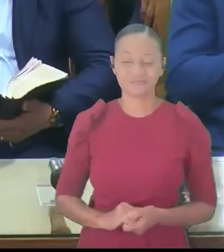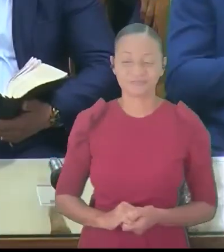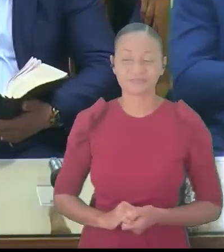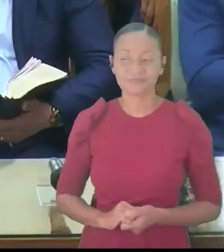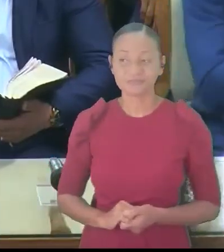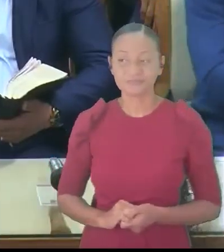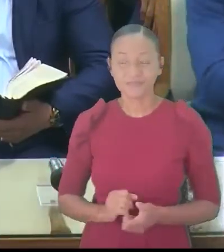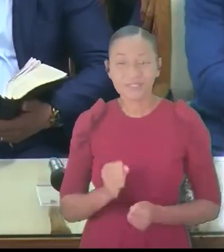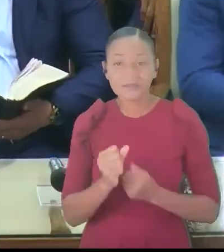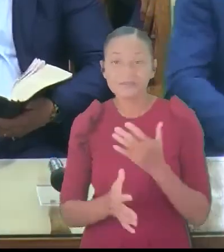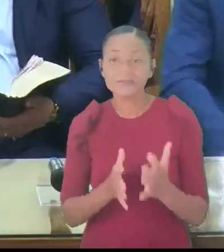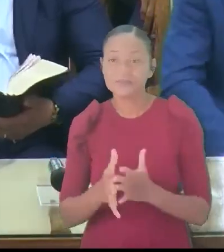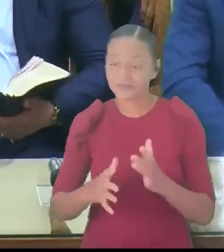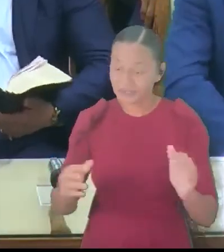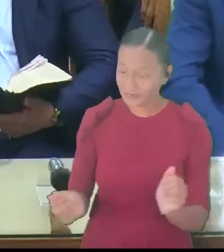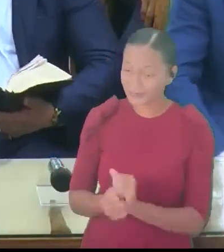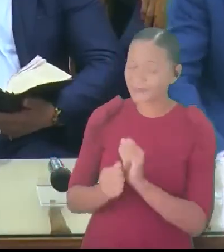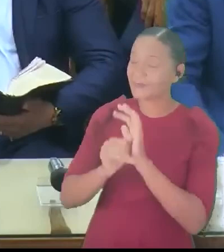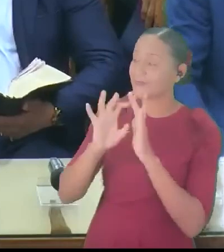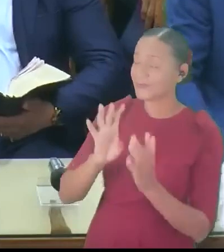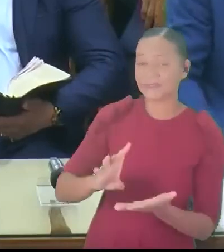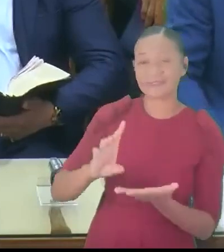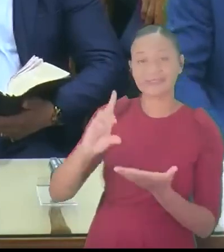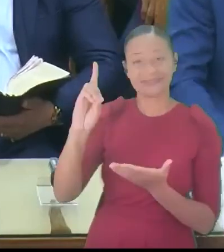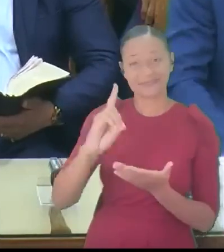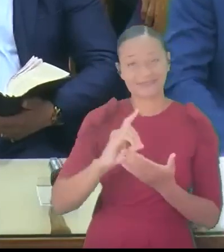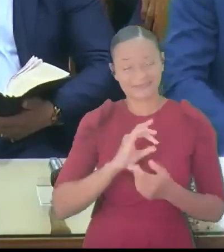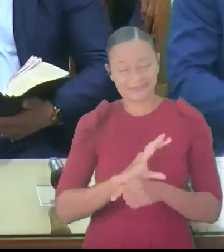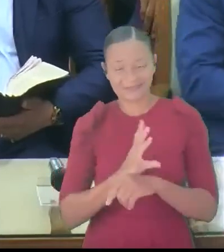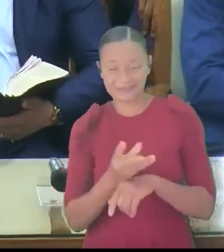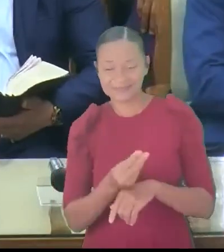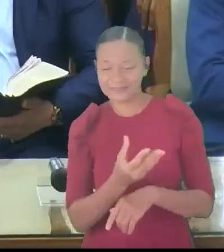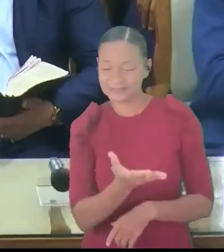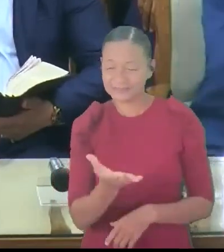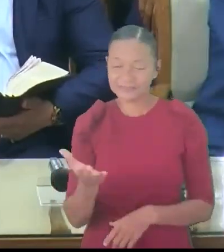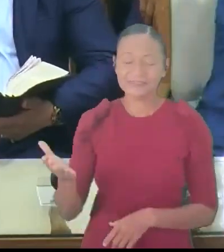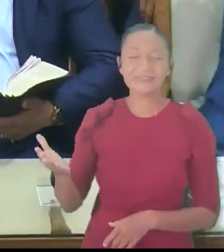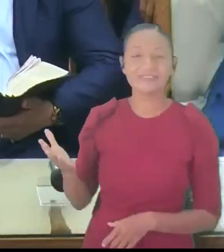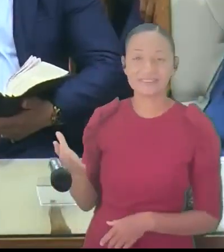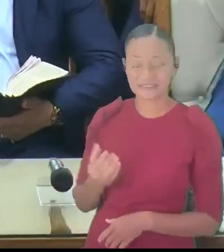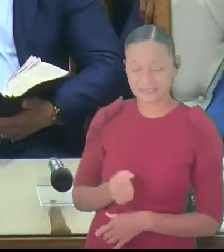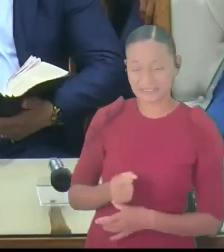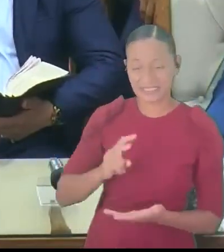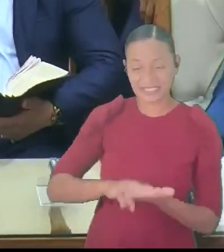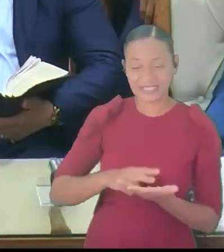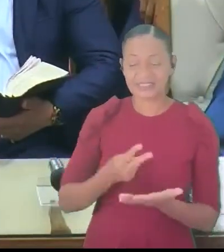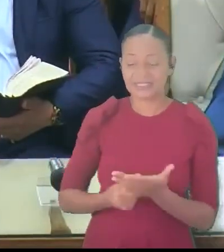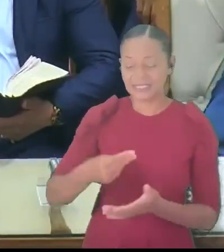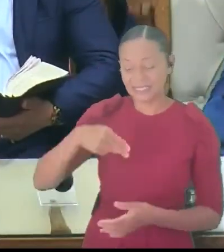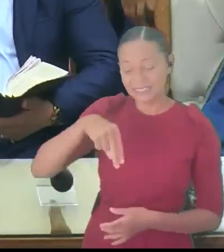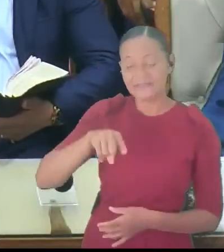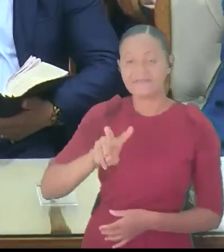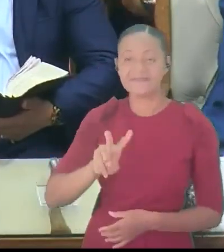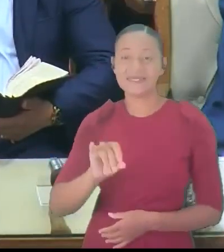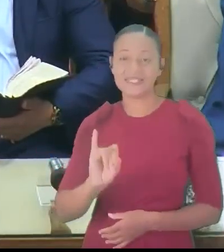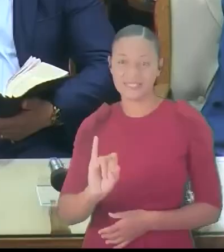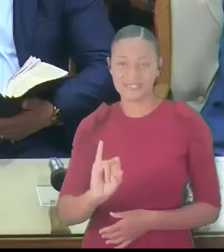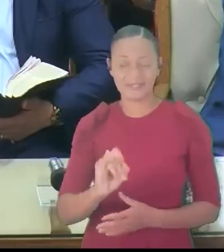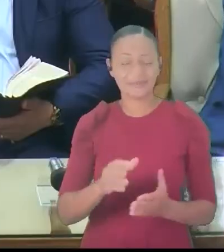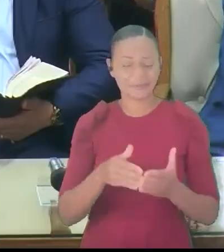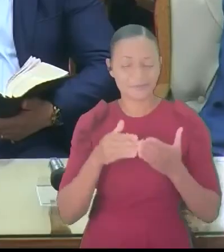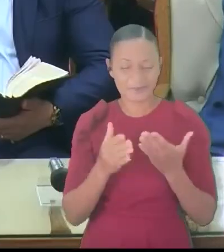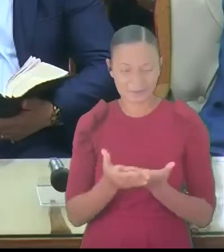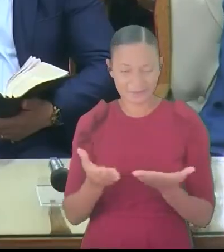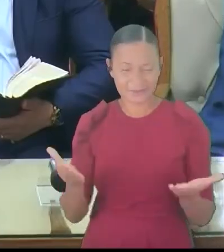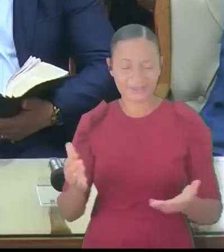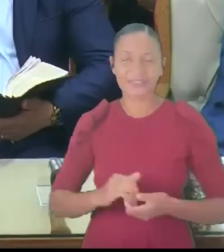Dá para dizer glória para Deus, igreja? Quem você tem a NVI, por favor? A NVI, por gentileza, joga